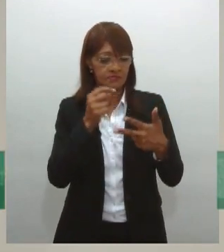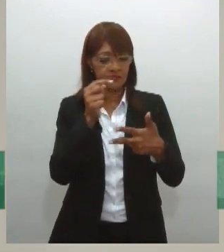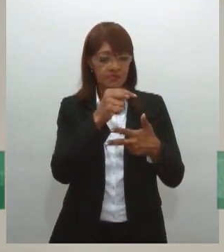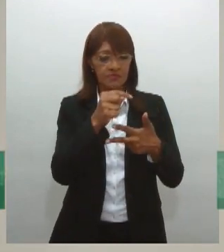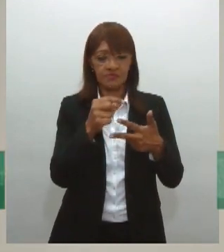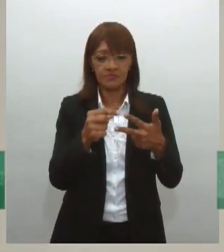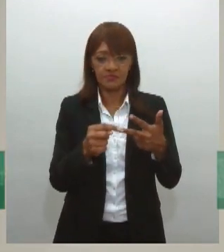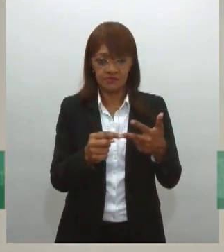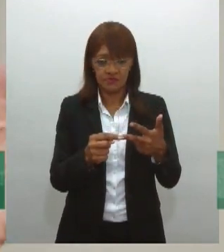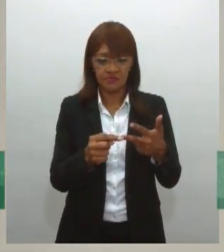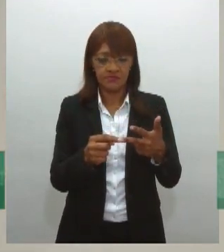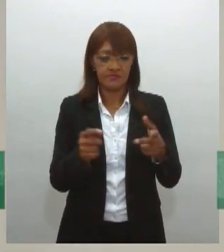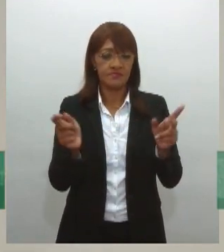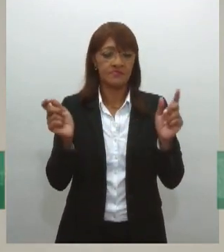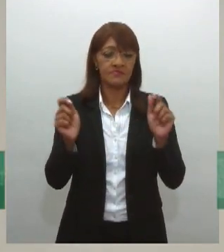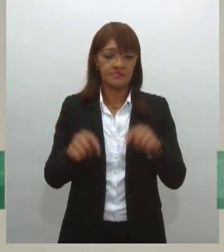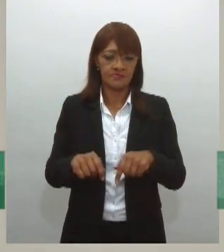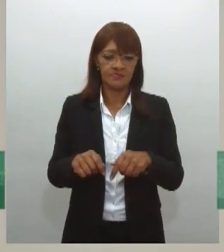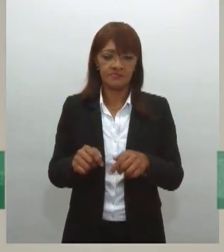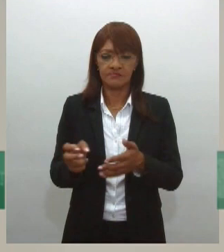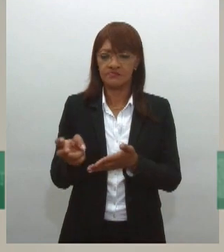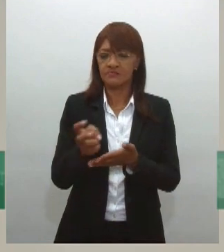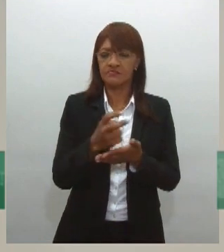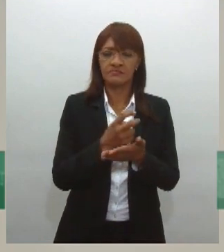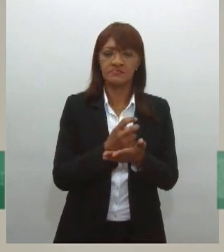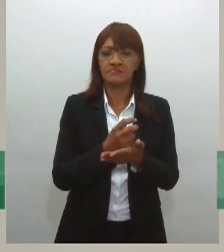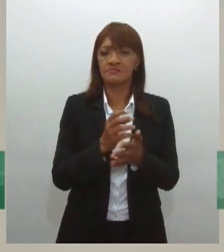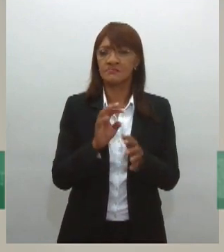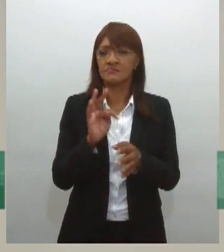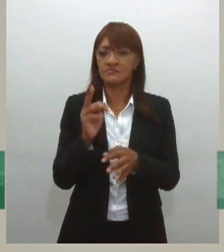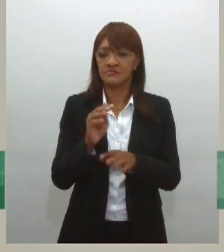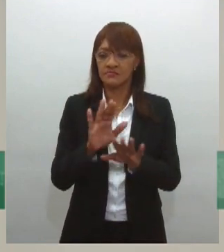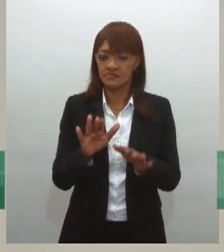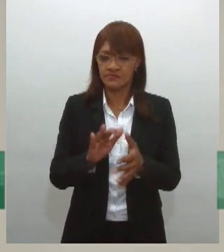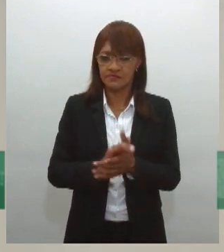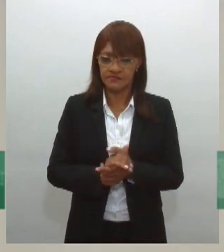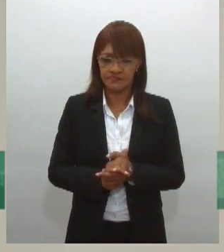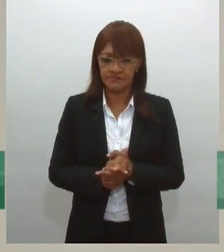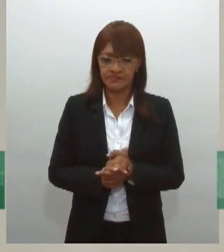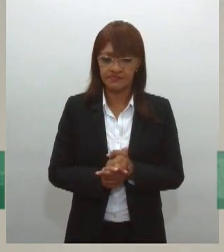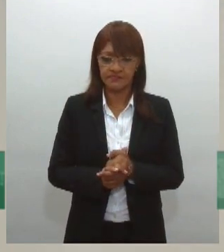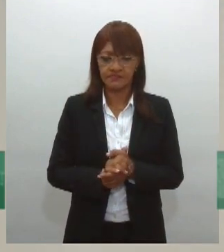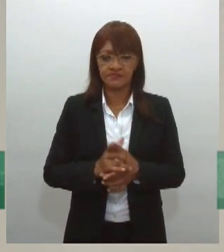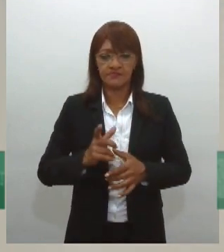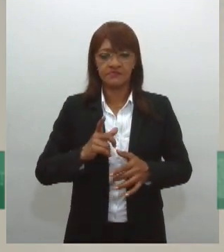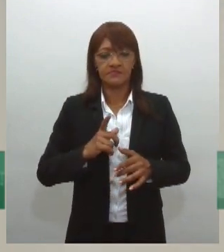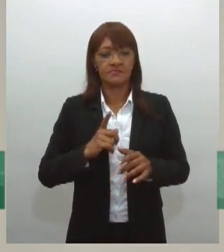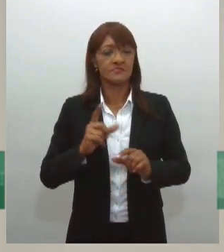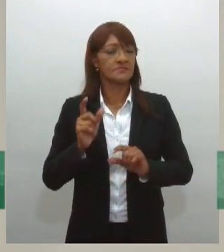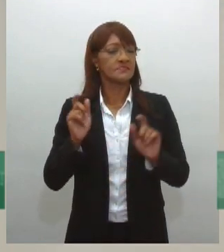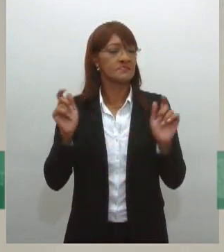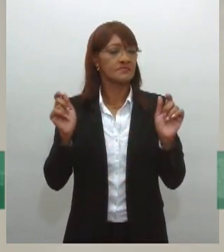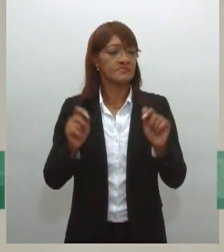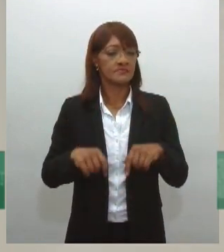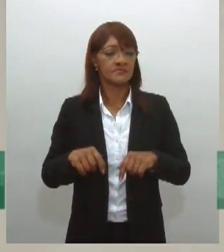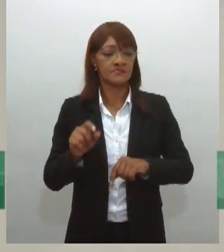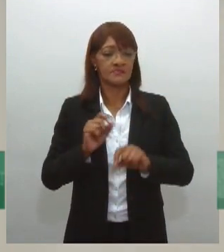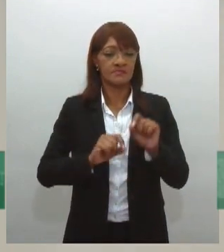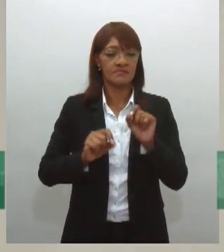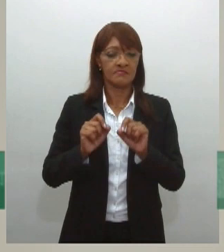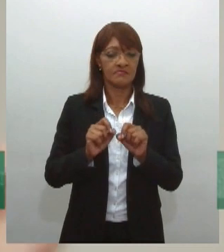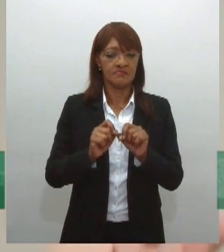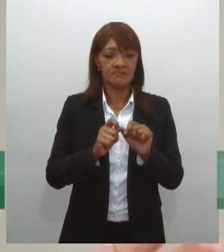de arrecadar impostos, enfim. Uma das atividades onde há uma possibilidade de concorrência de